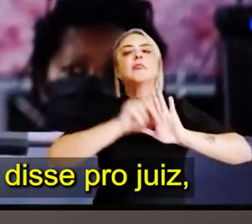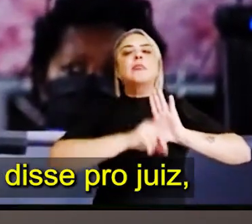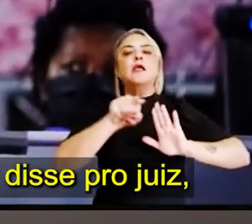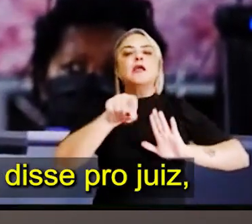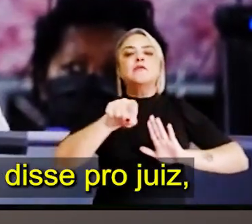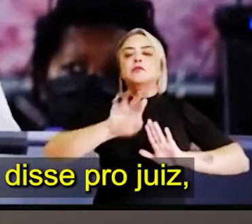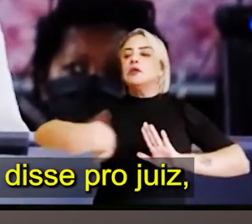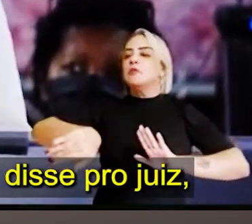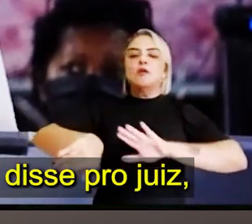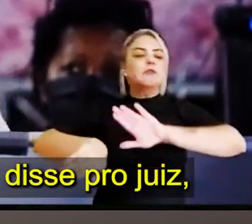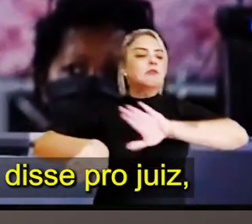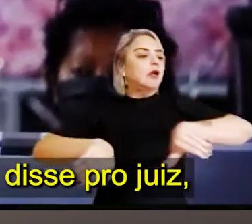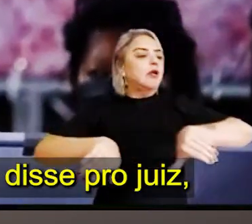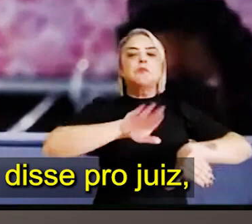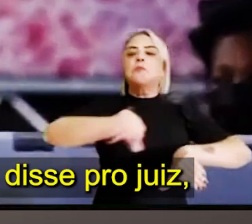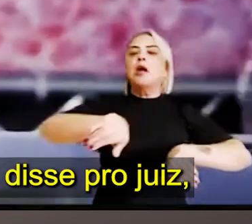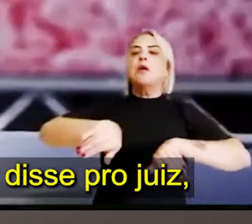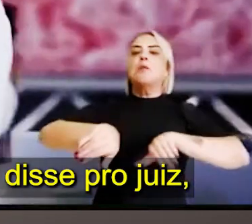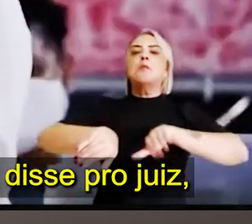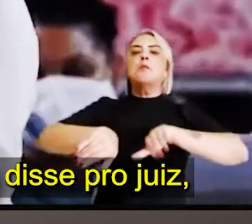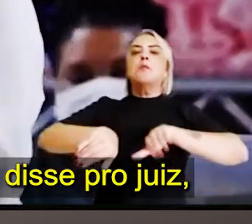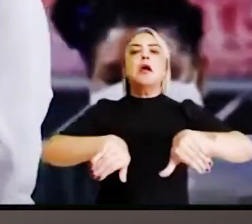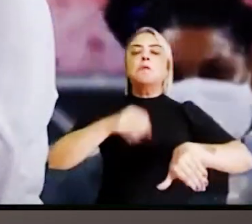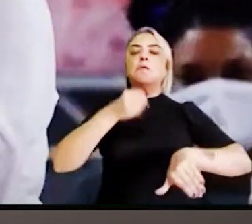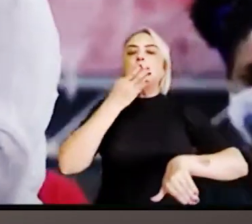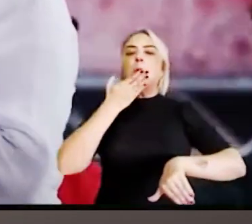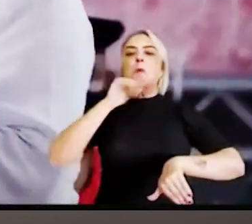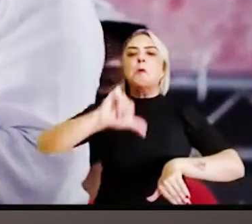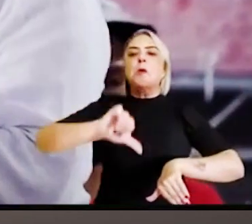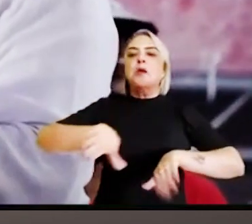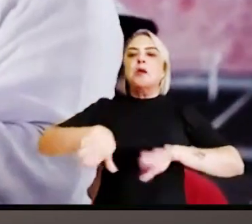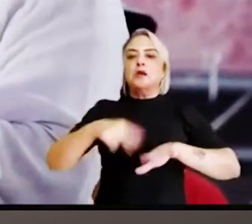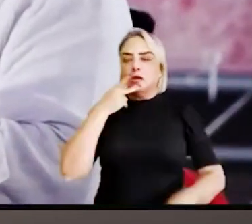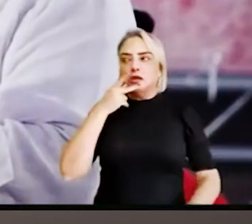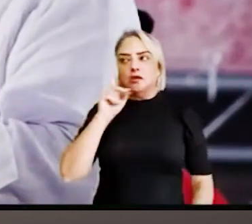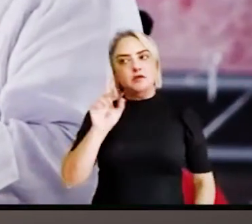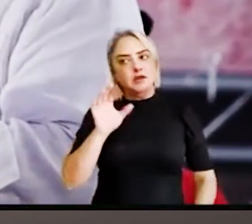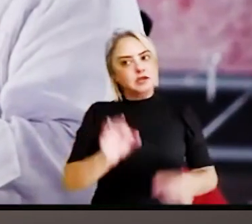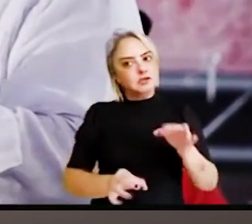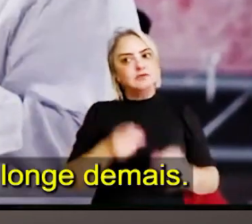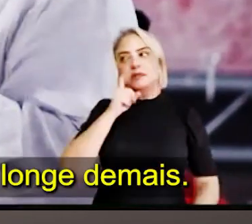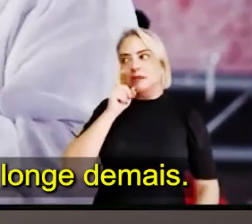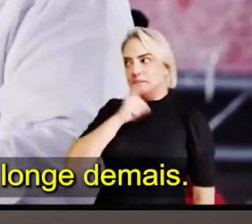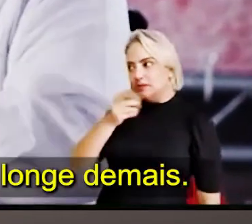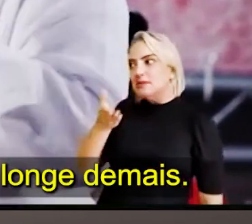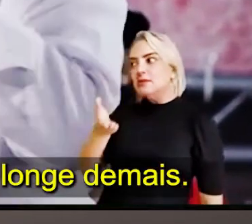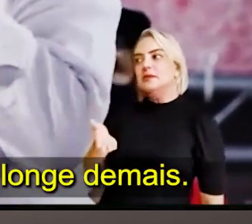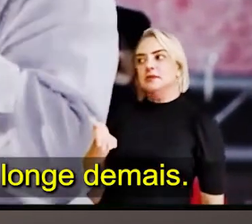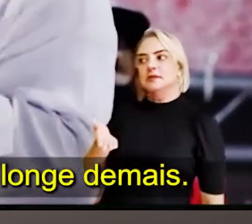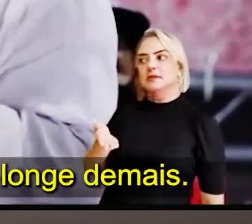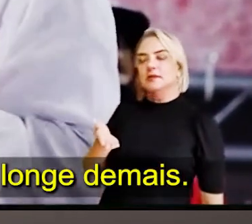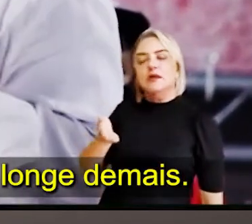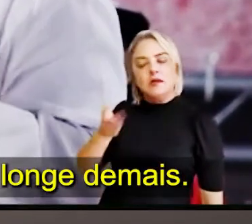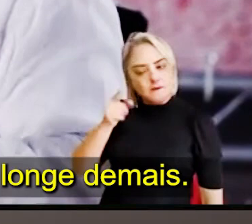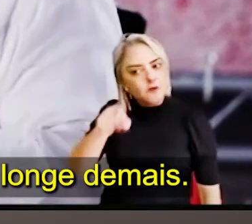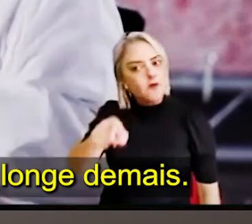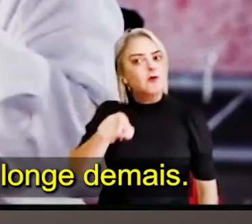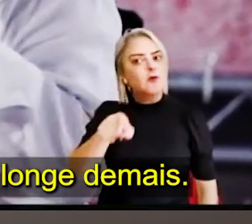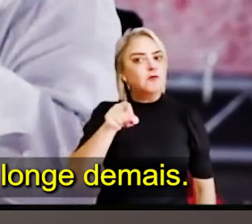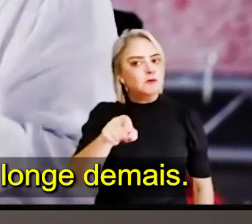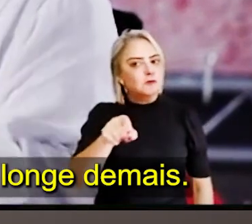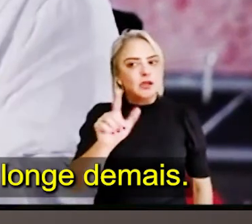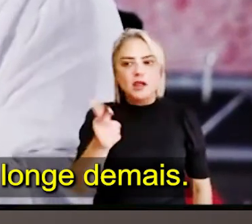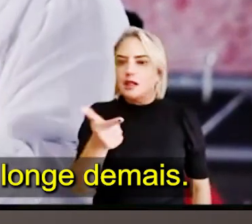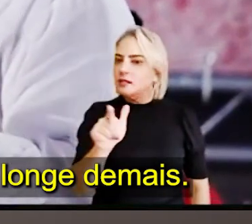você presta, você não presta. Ou seja, e eu disse para o juiz, você está mentindo. Você não tem saída